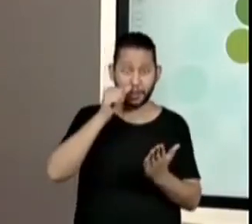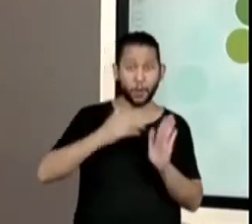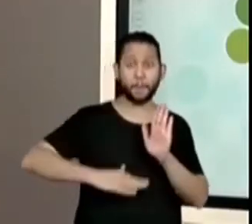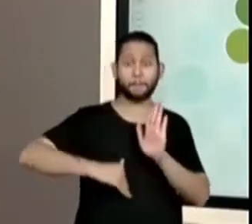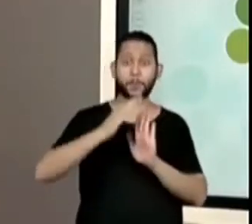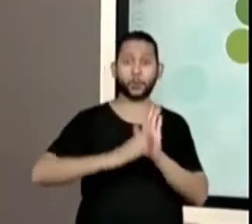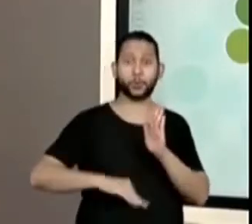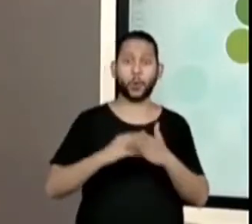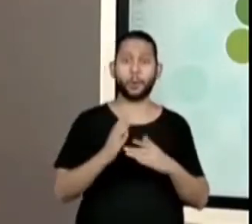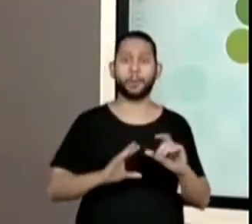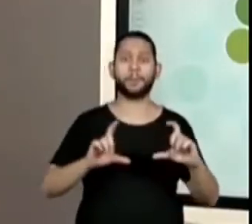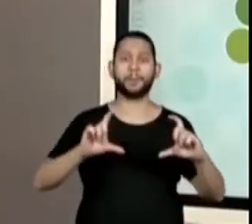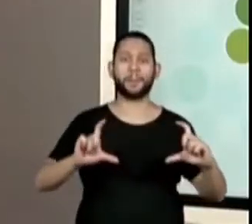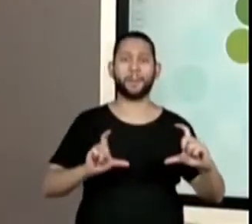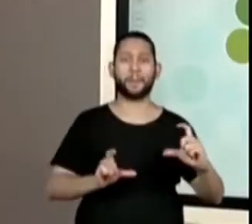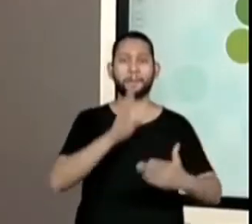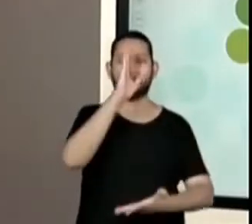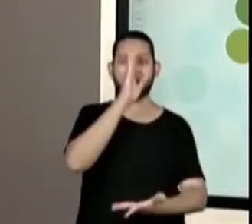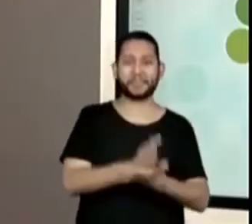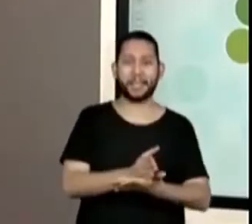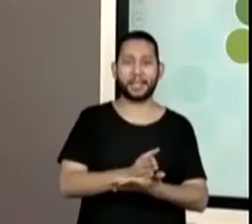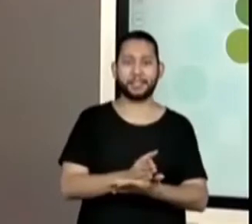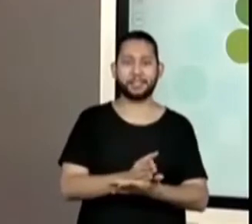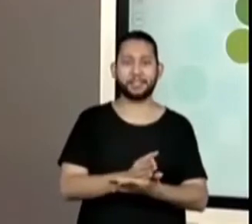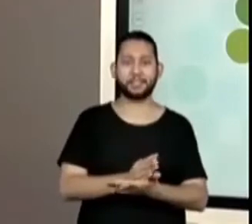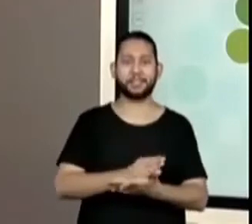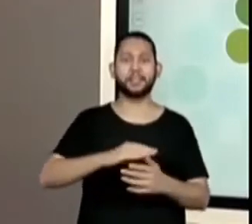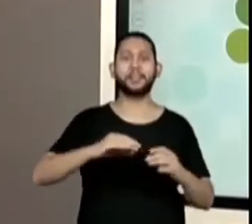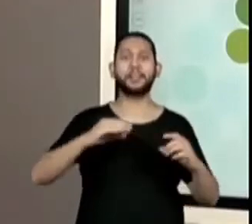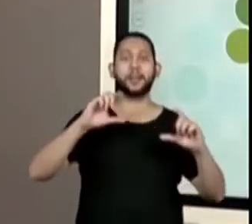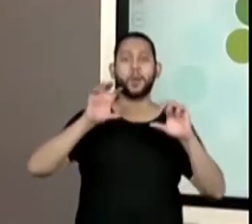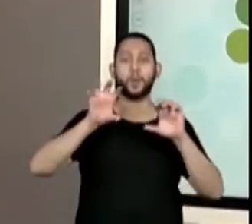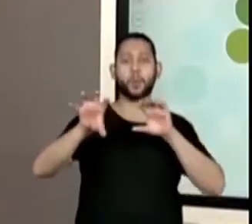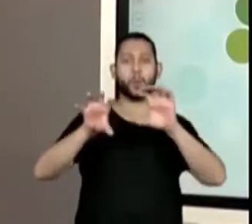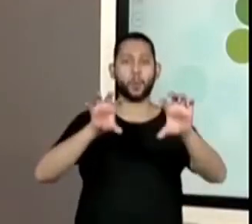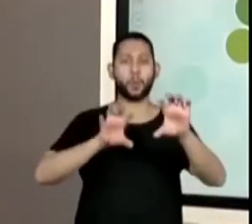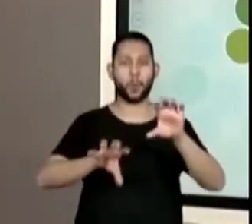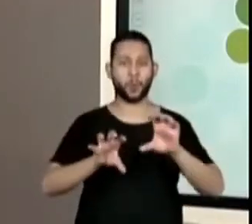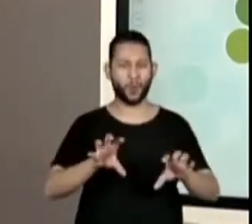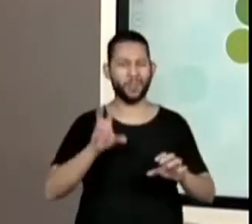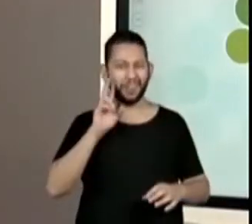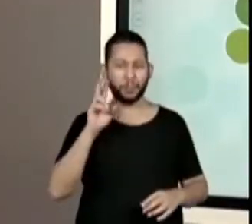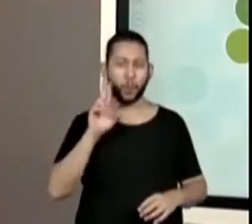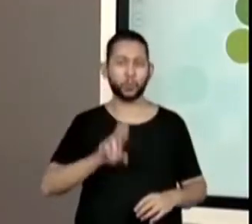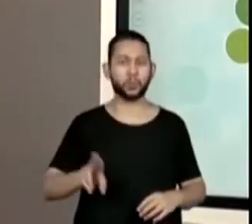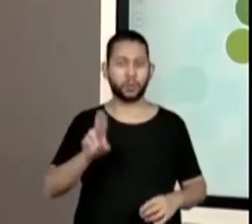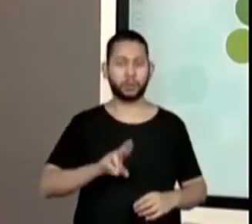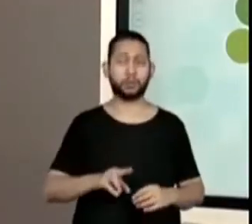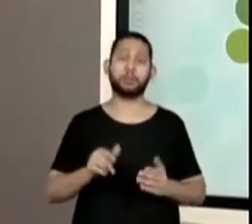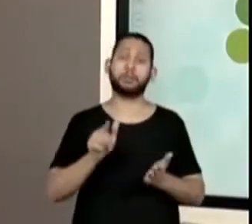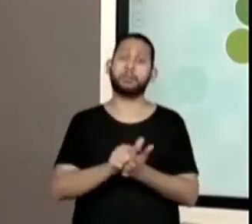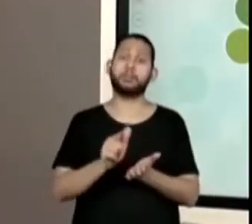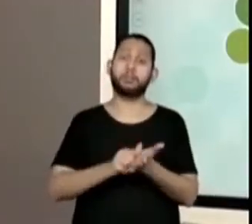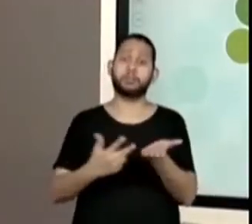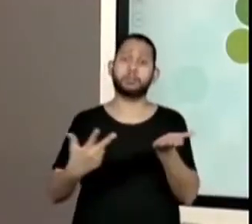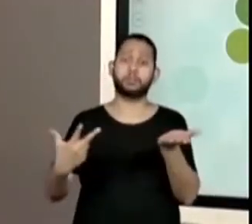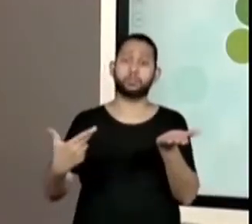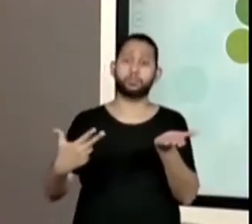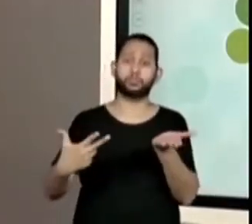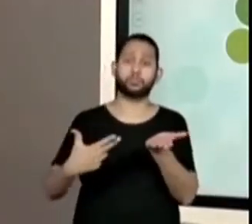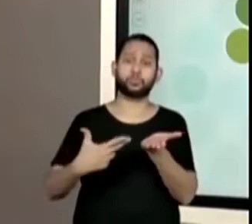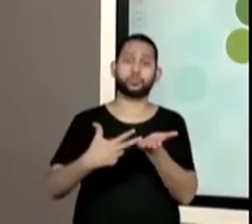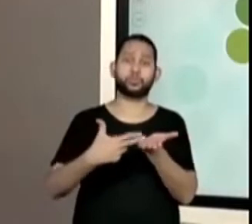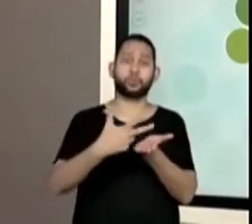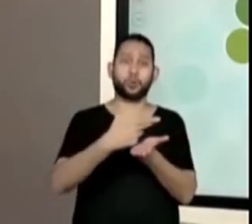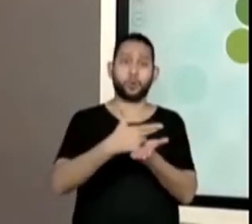um quarto e um décimo. Lembram? Aquela aula lá sobre a divisão do sítio. Vou usar uma tesoura e